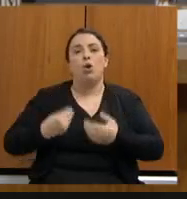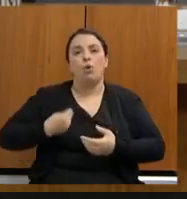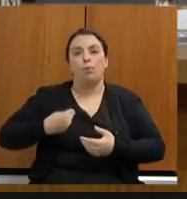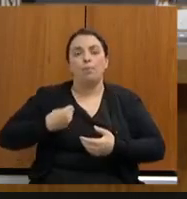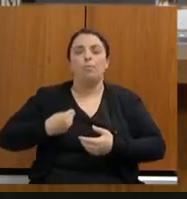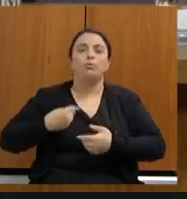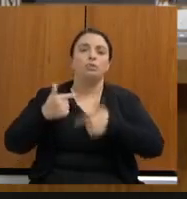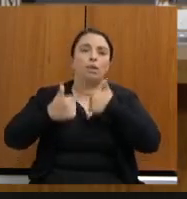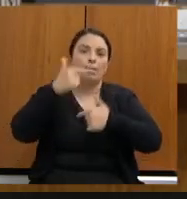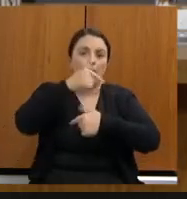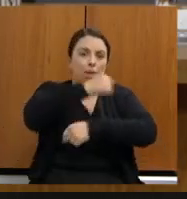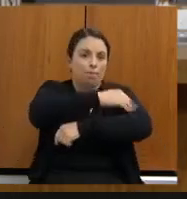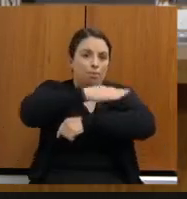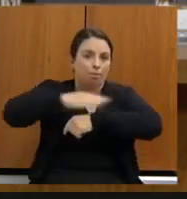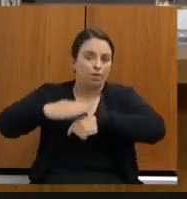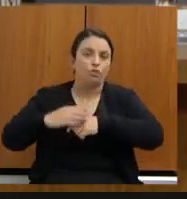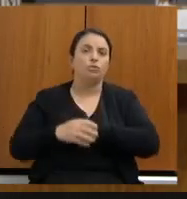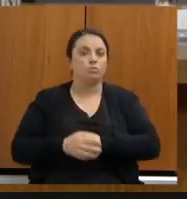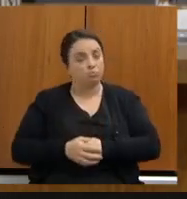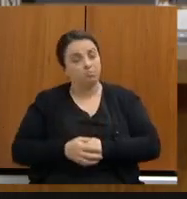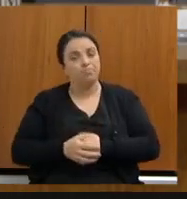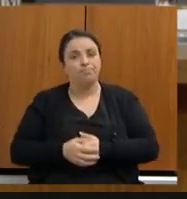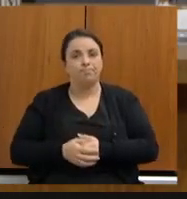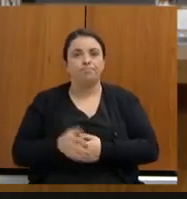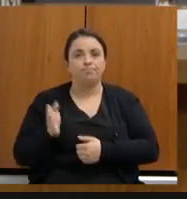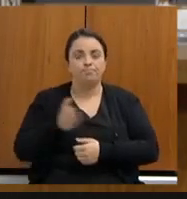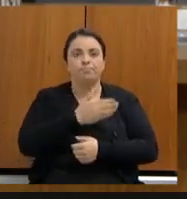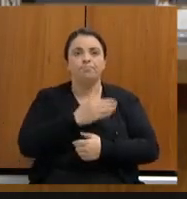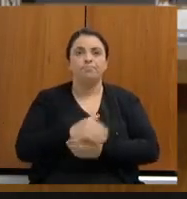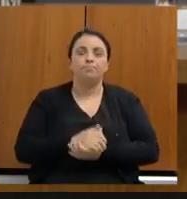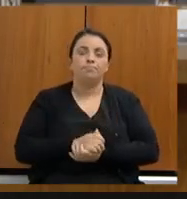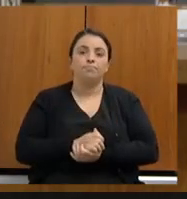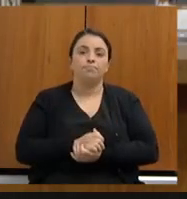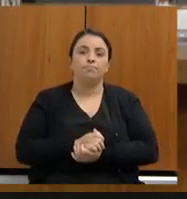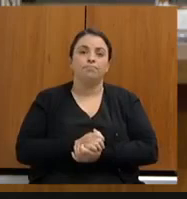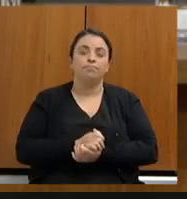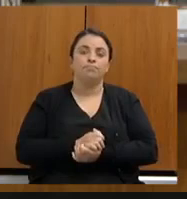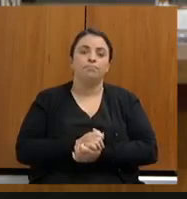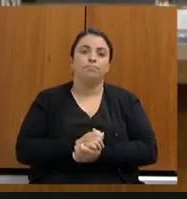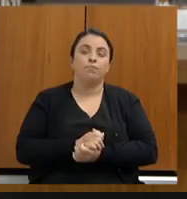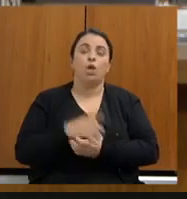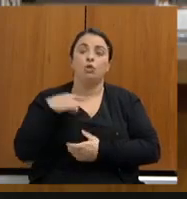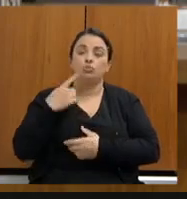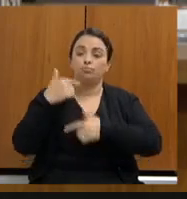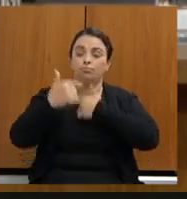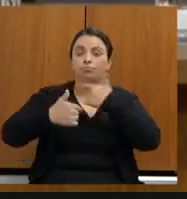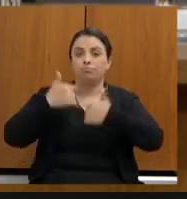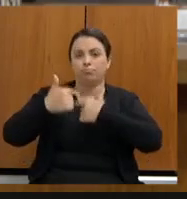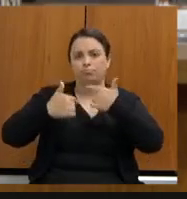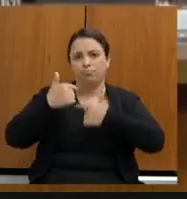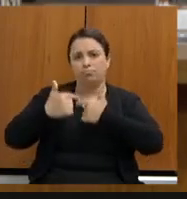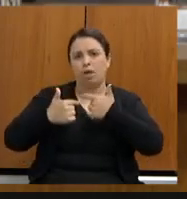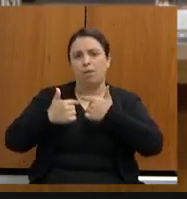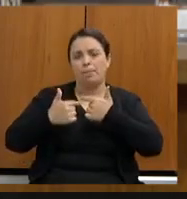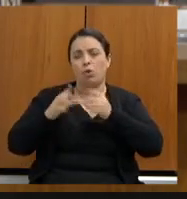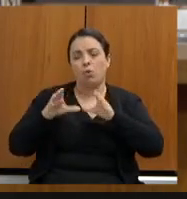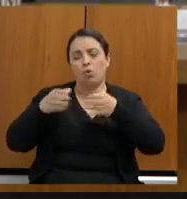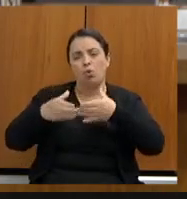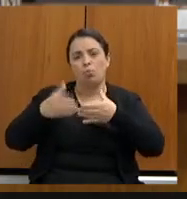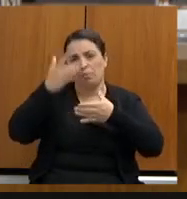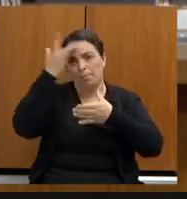pode passar e o nosso efetivo ele é empregado mas